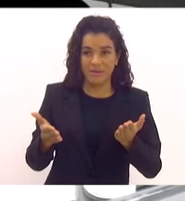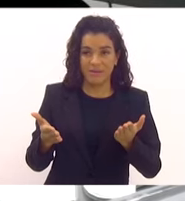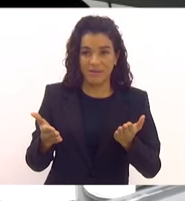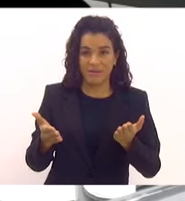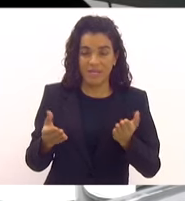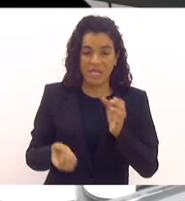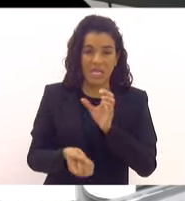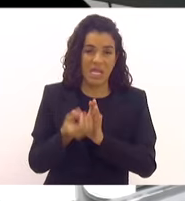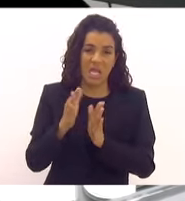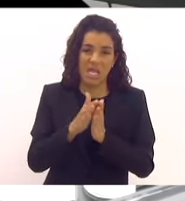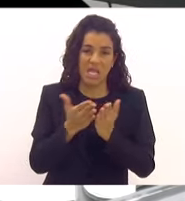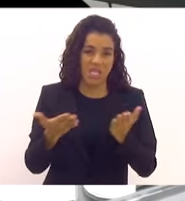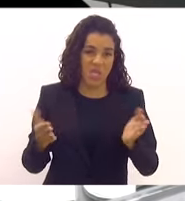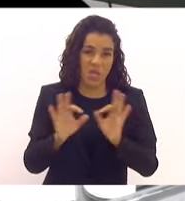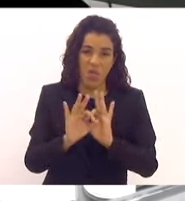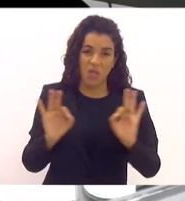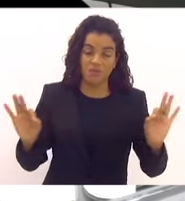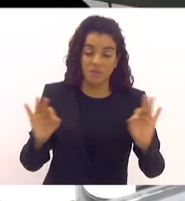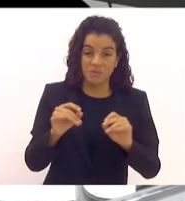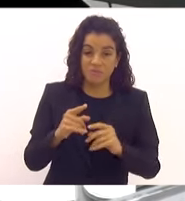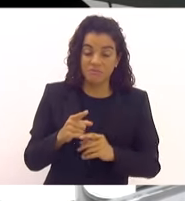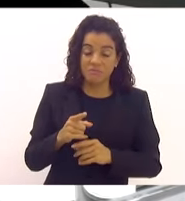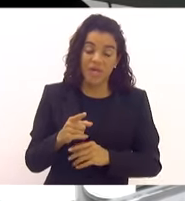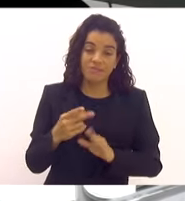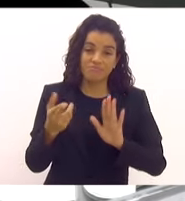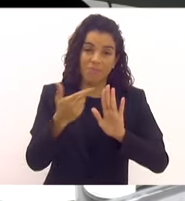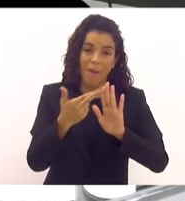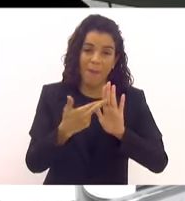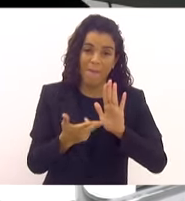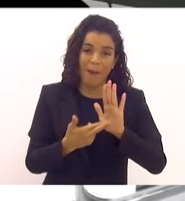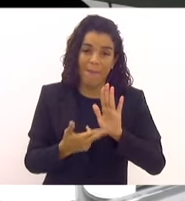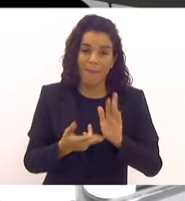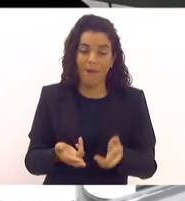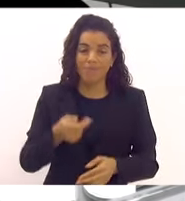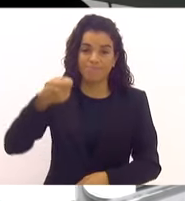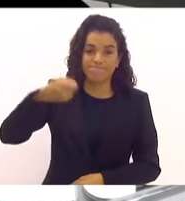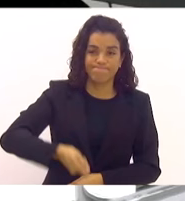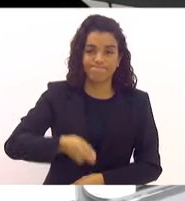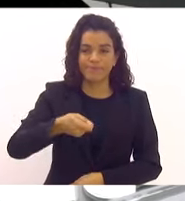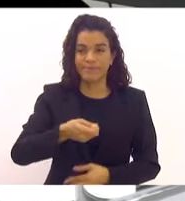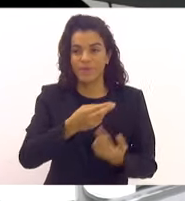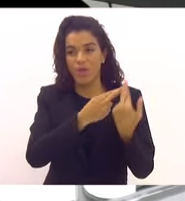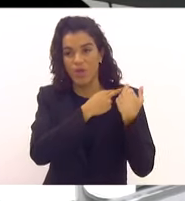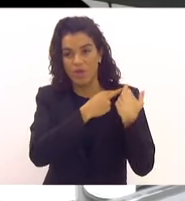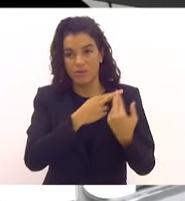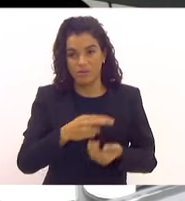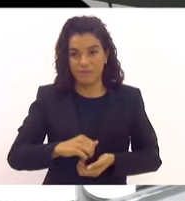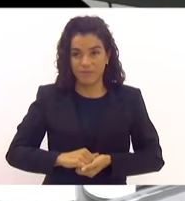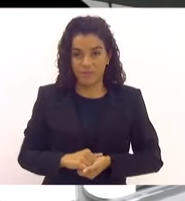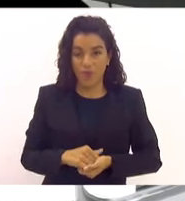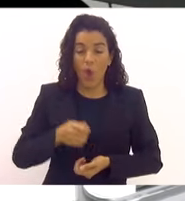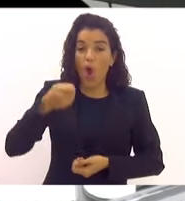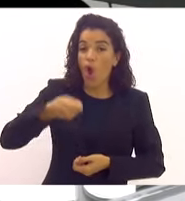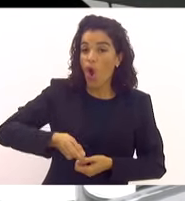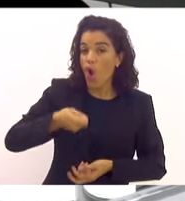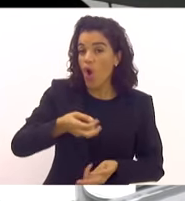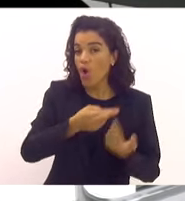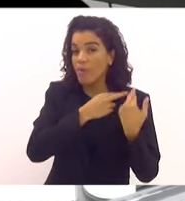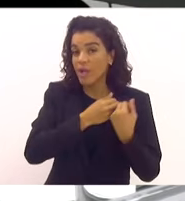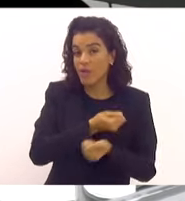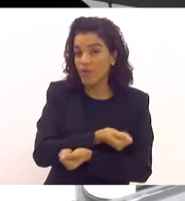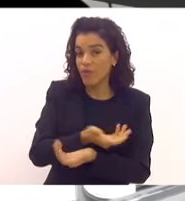Você criar a caderneta, ótimo, mas você gera uma série de obrigações a partir daqui. Os gestores desse sistema ficam obrigados a